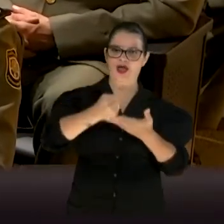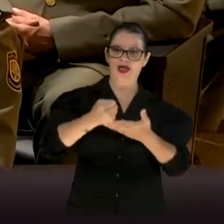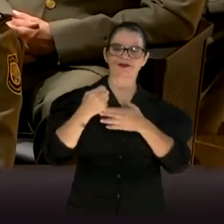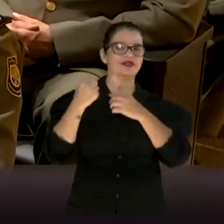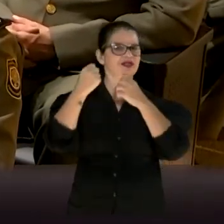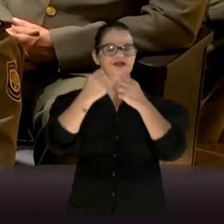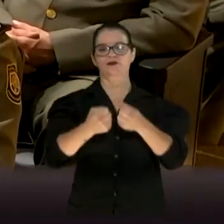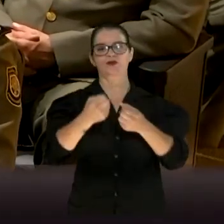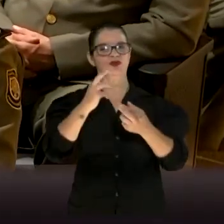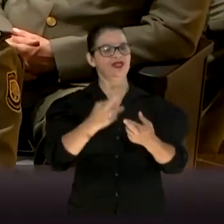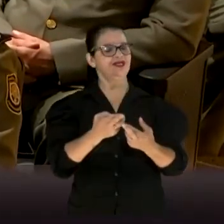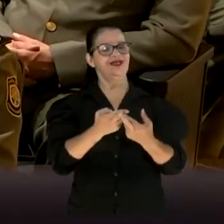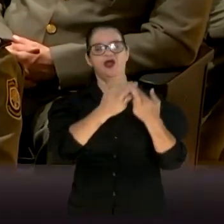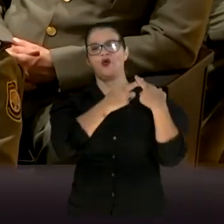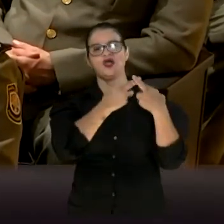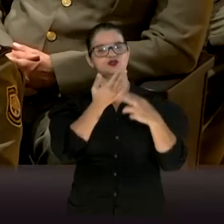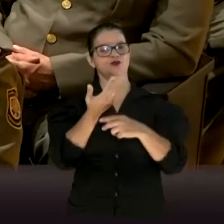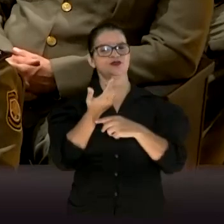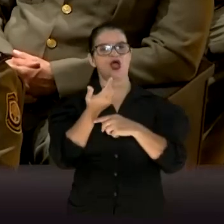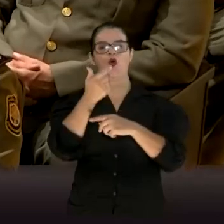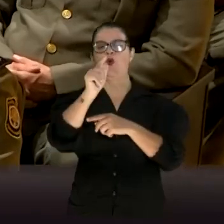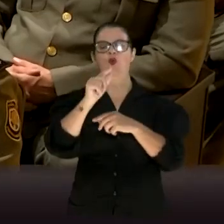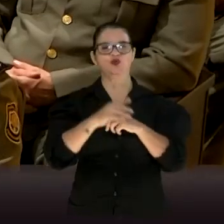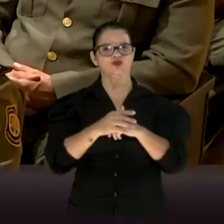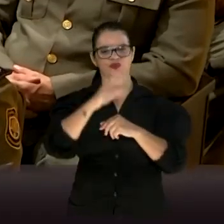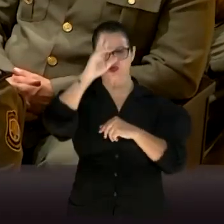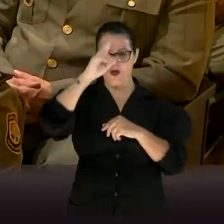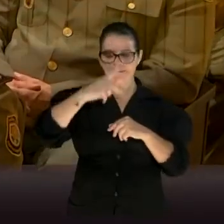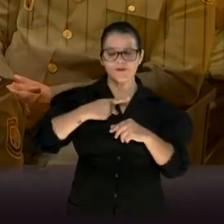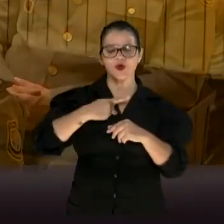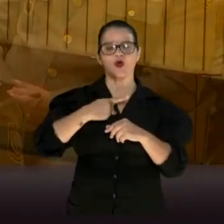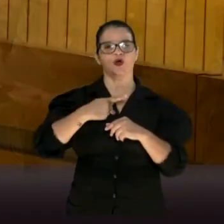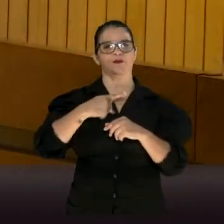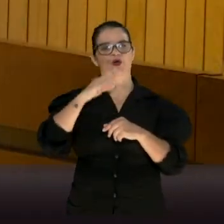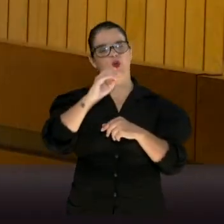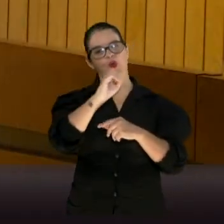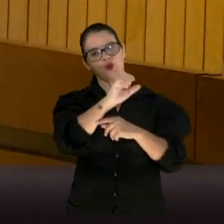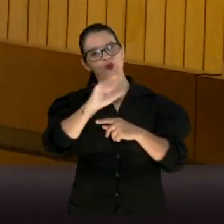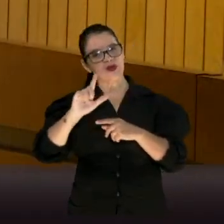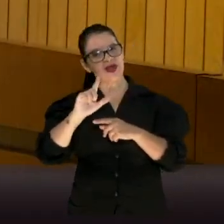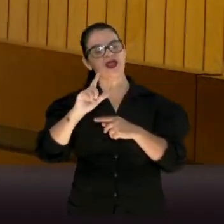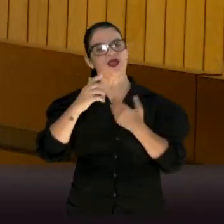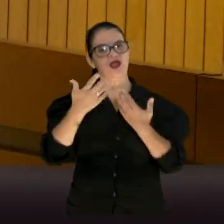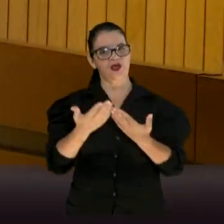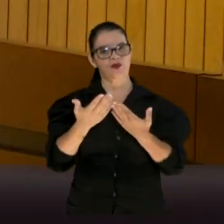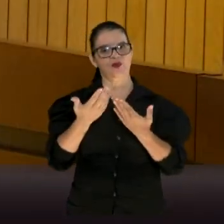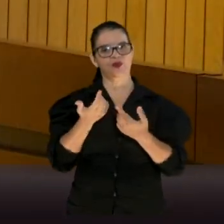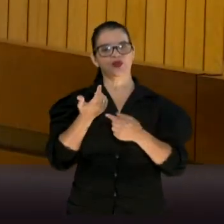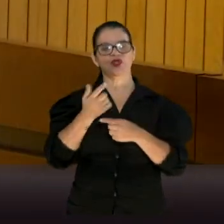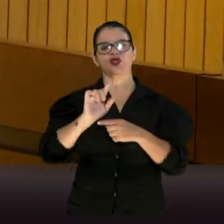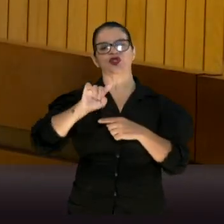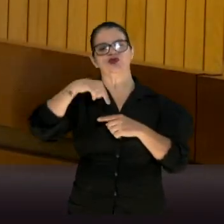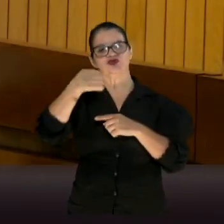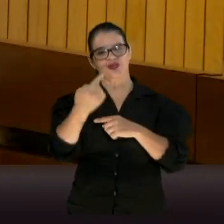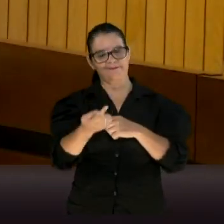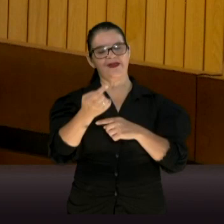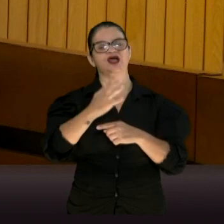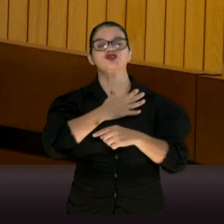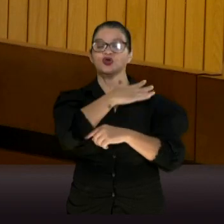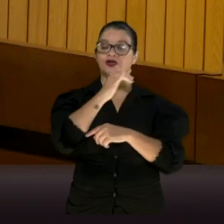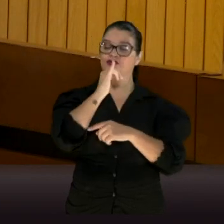não responsabilizar outros, senão a si mesmo como coronel. E os demais coronéis conosco dizem assim: